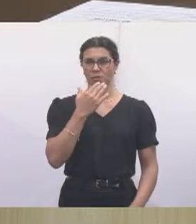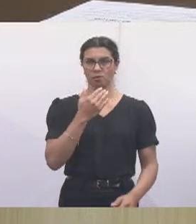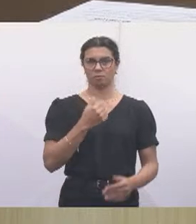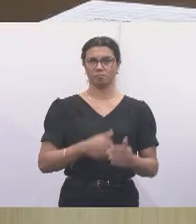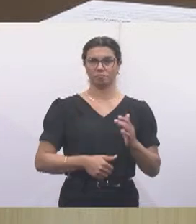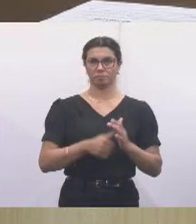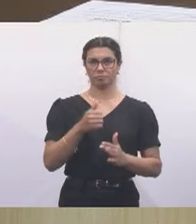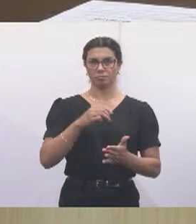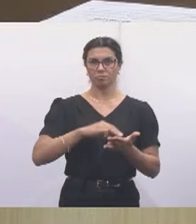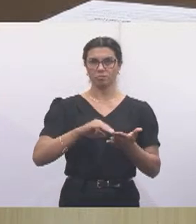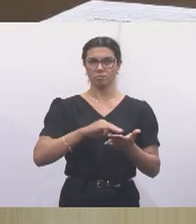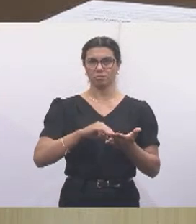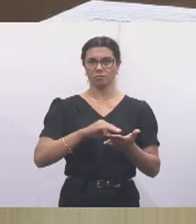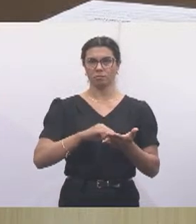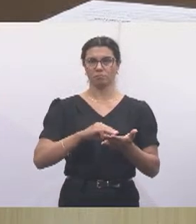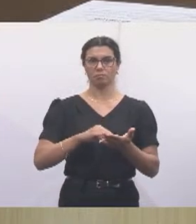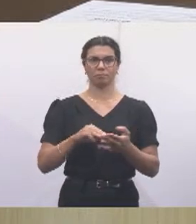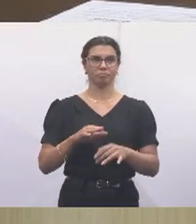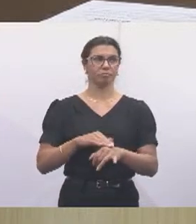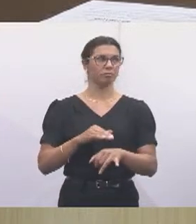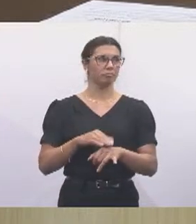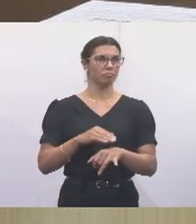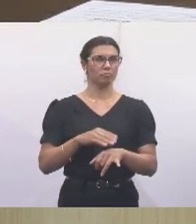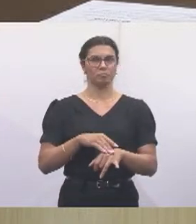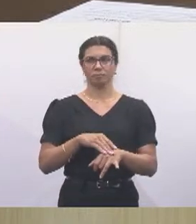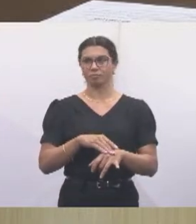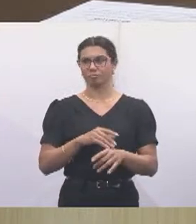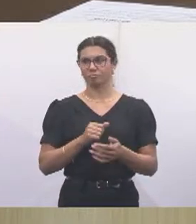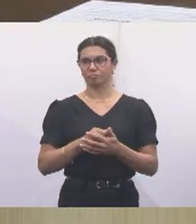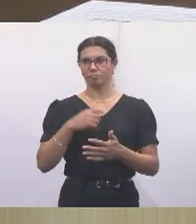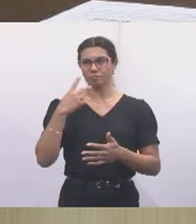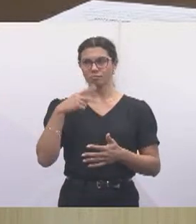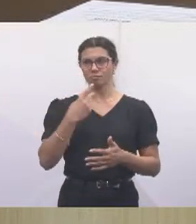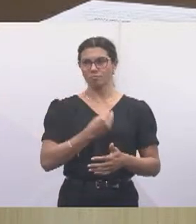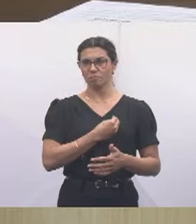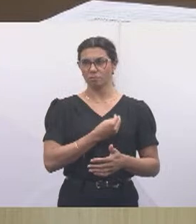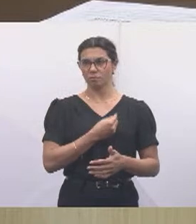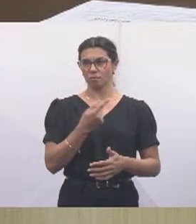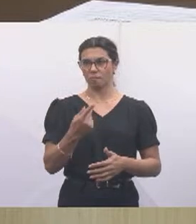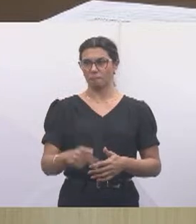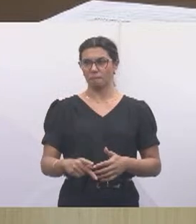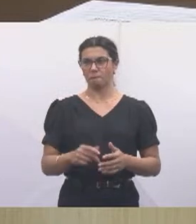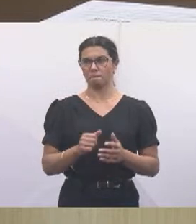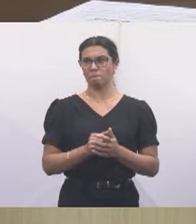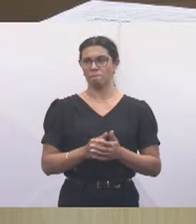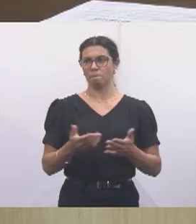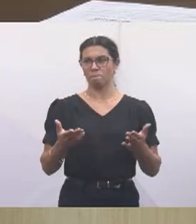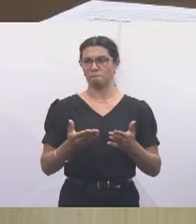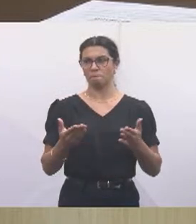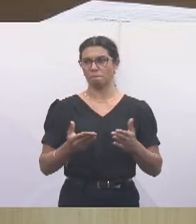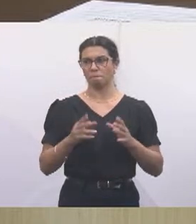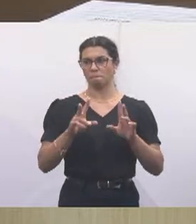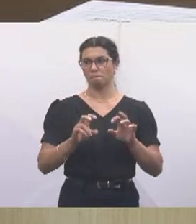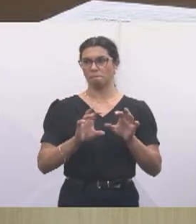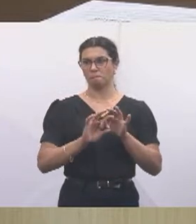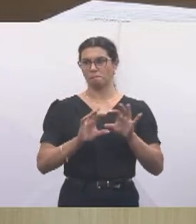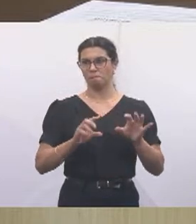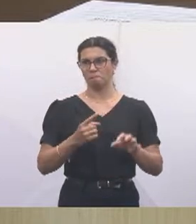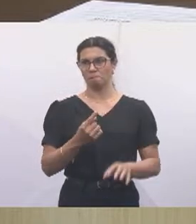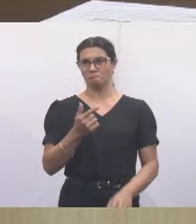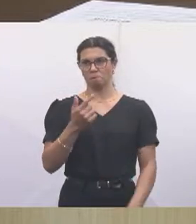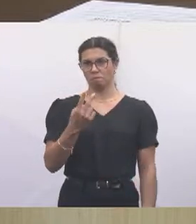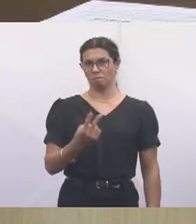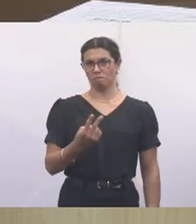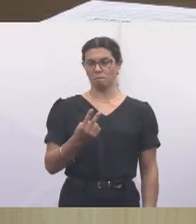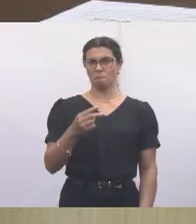primeira secretária que faça a chamada dos inscritos para fazer uso da palavra nos temas livres. Serão 12 minutos para cada